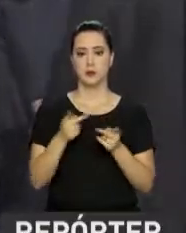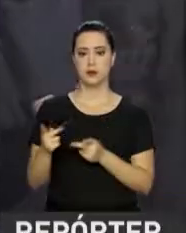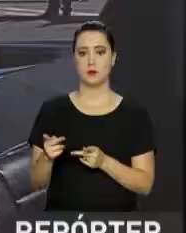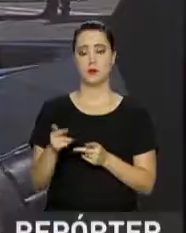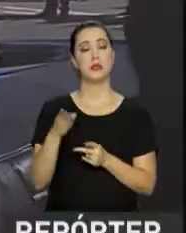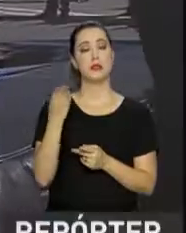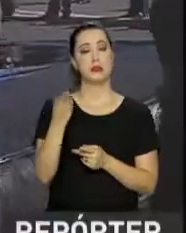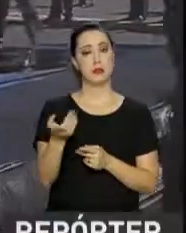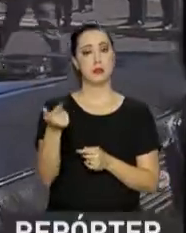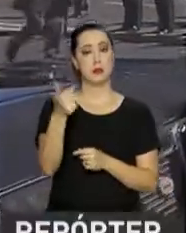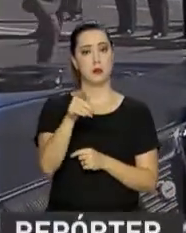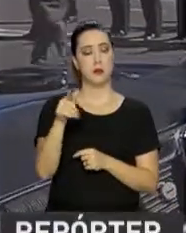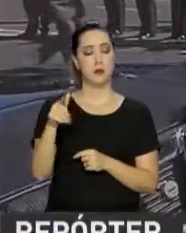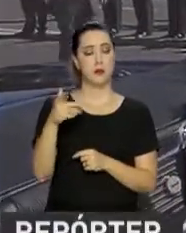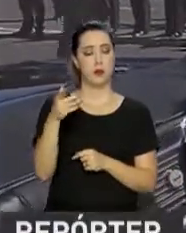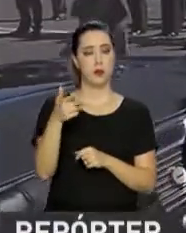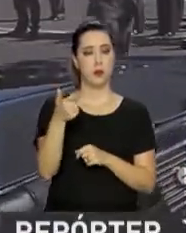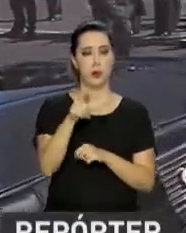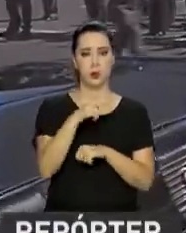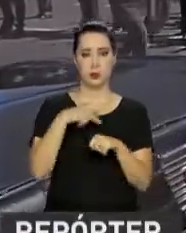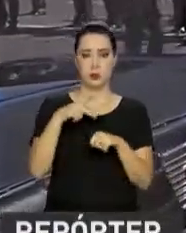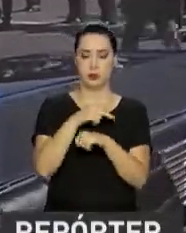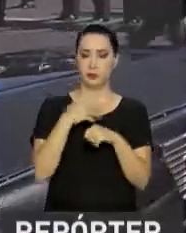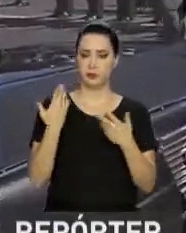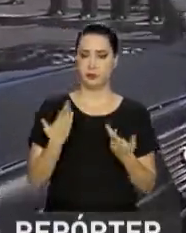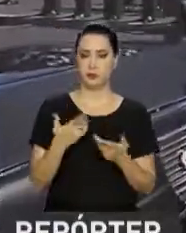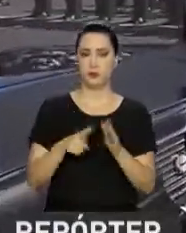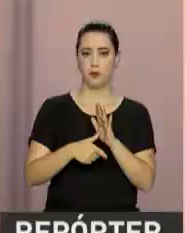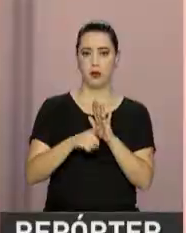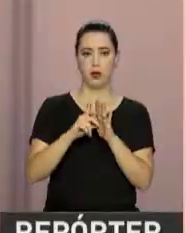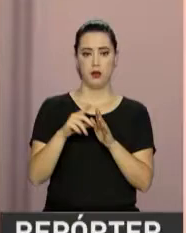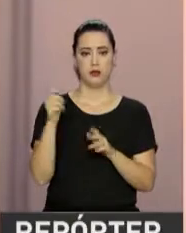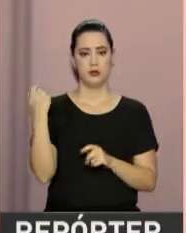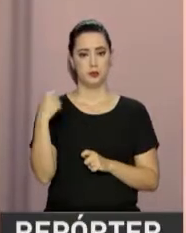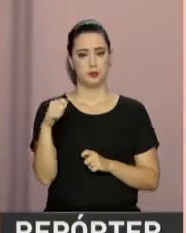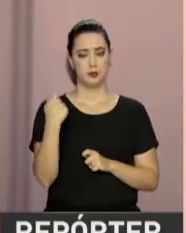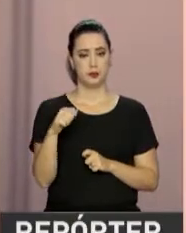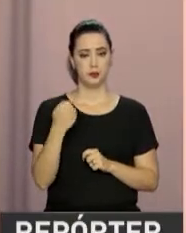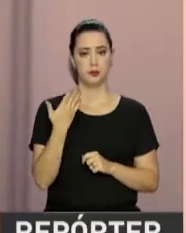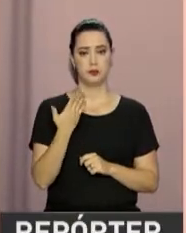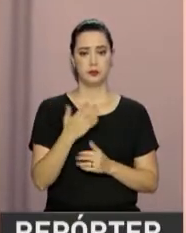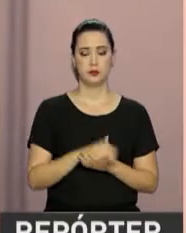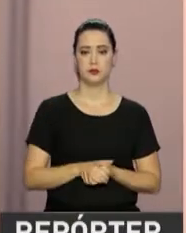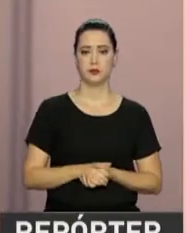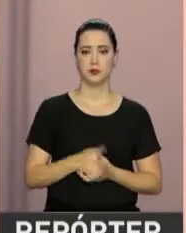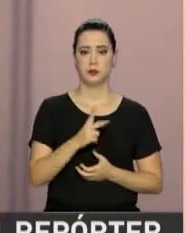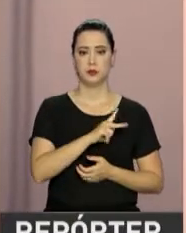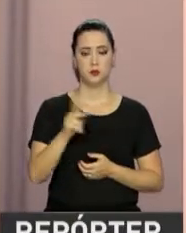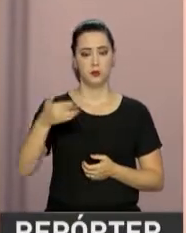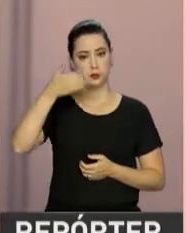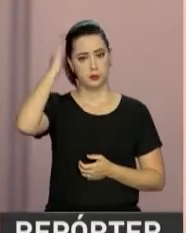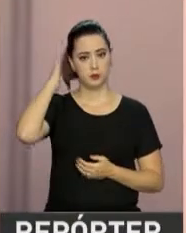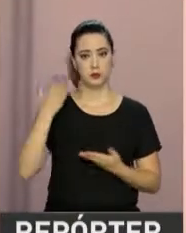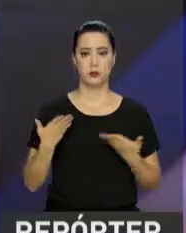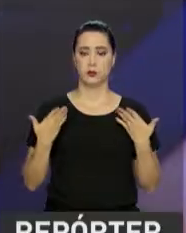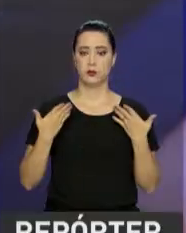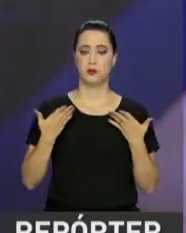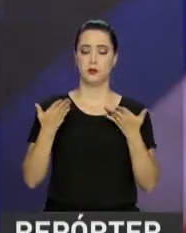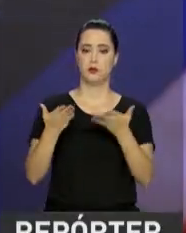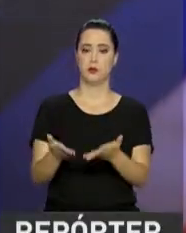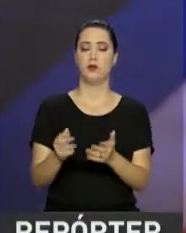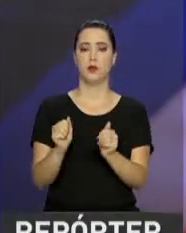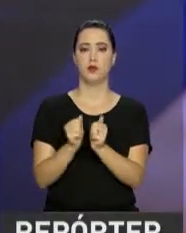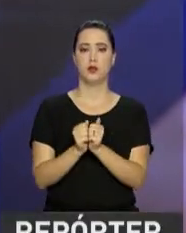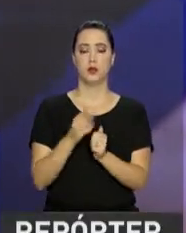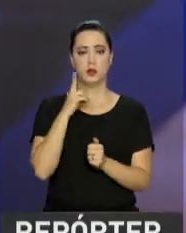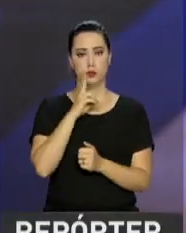assumir o cargo no mês passado antes ele passa na argentina já o presidente michel temer prestigiou a posse do colega que